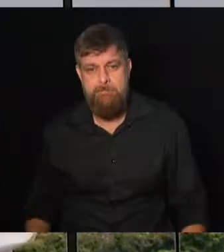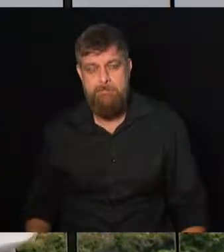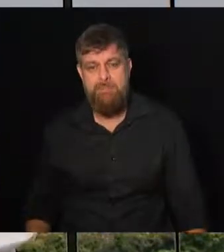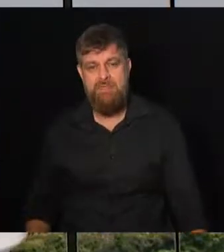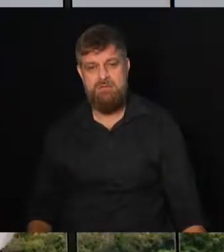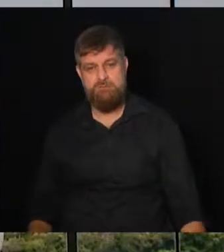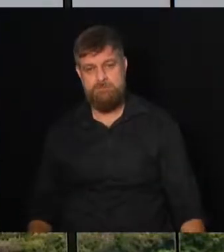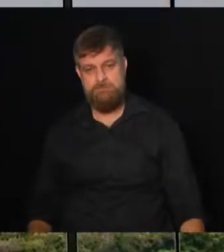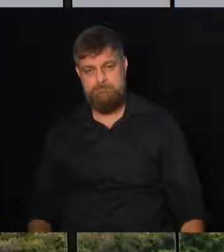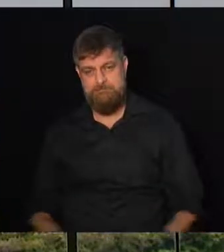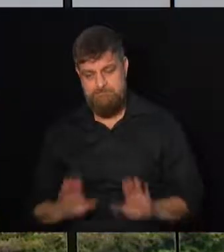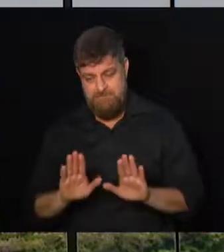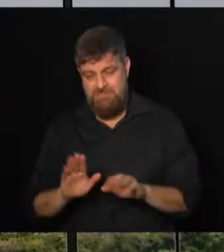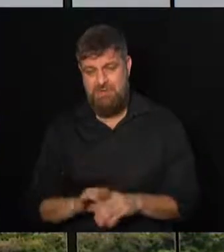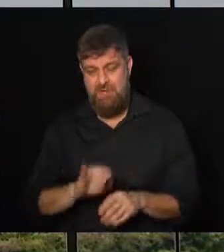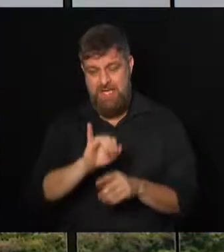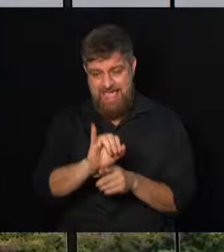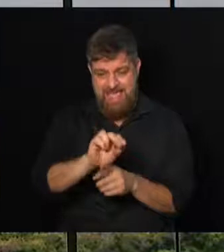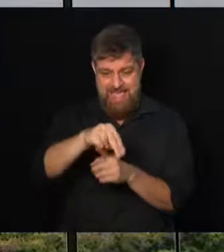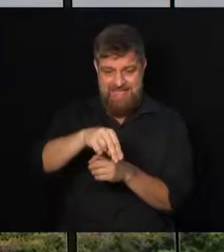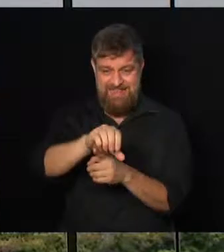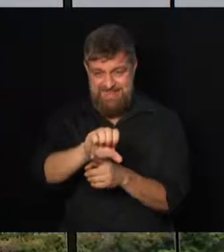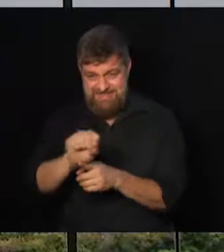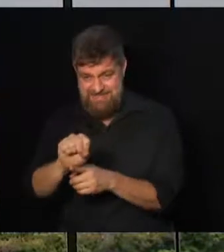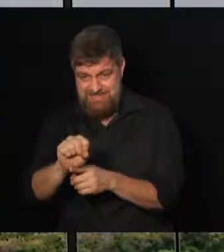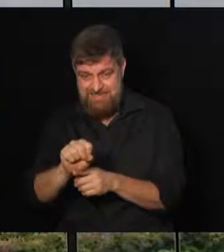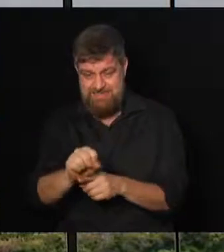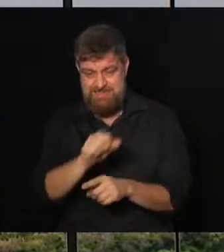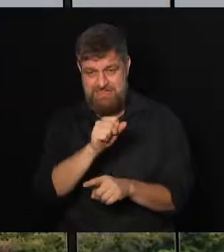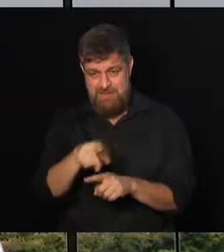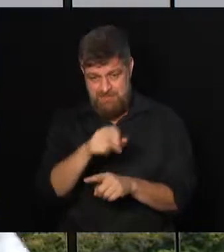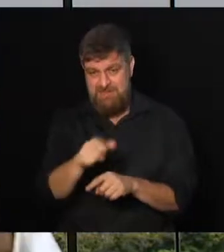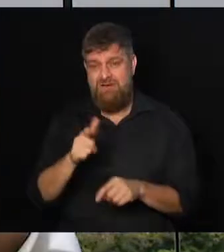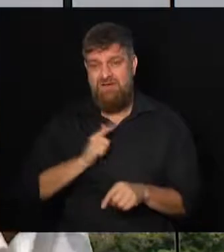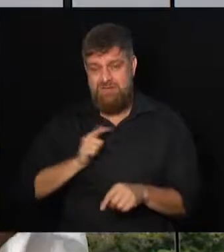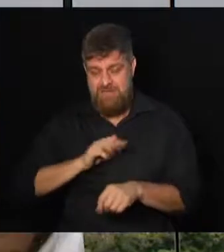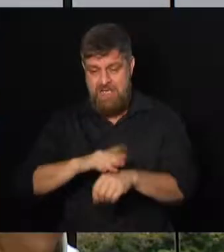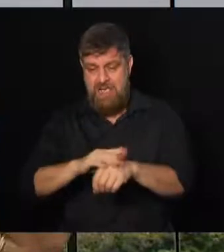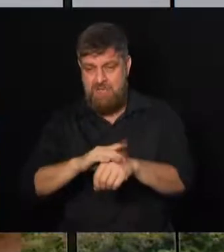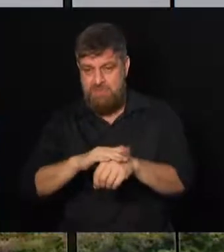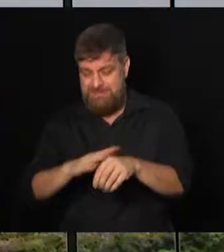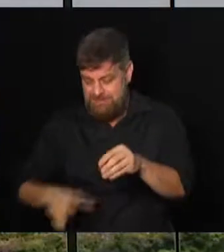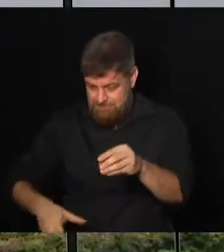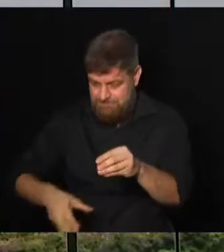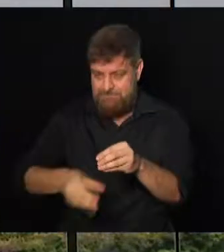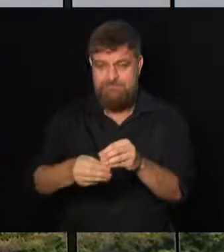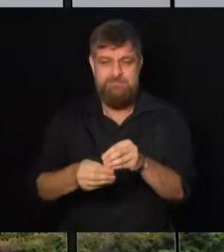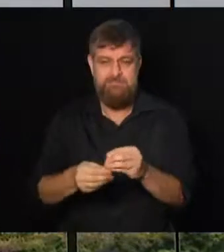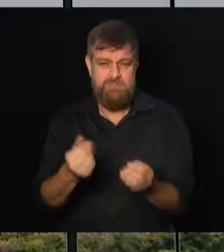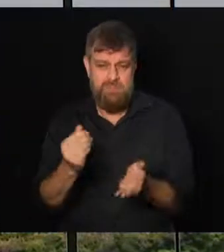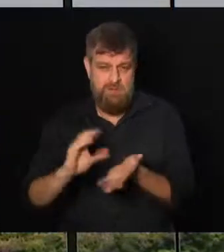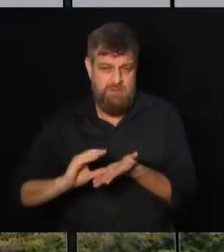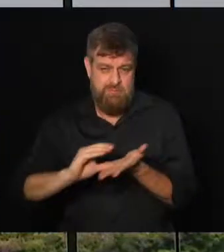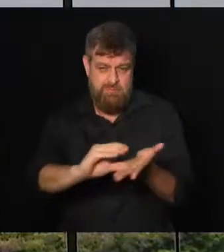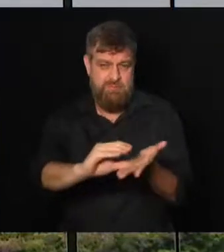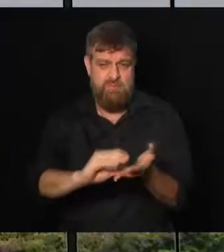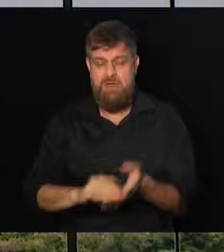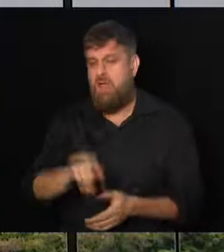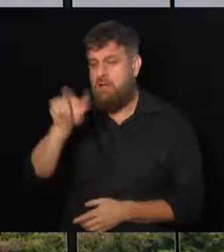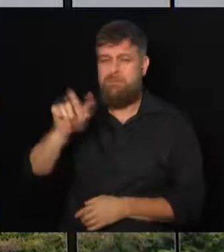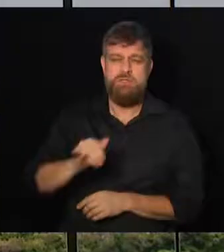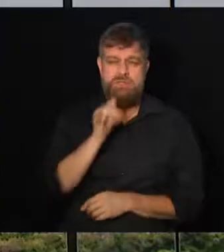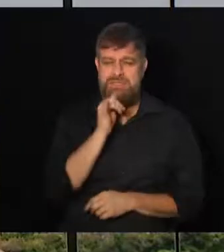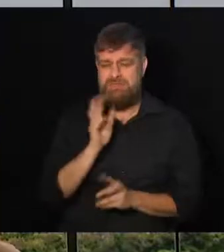pré-existente. Mas o INSS, ele dá o auxílio-doença para o agravo da doença. Por exemplo, o paciente está